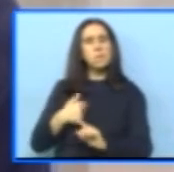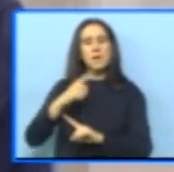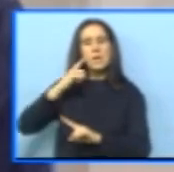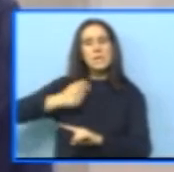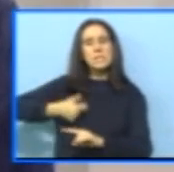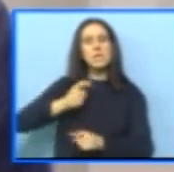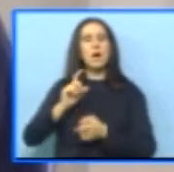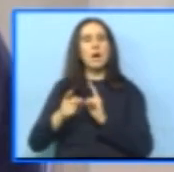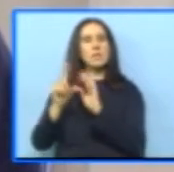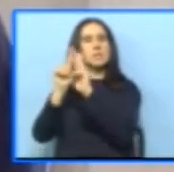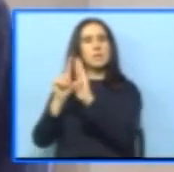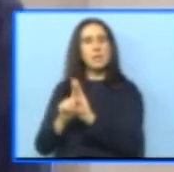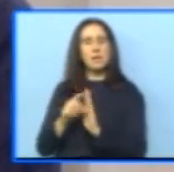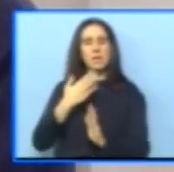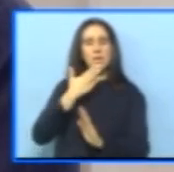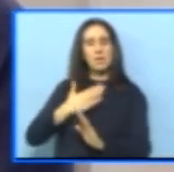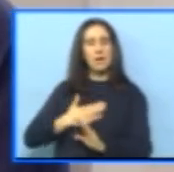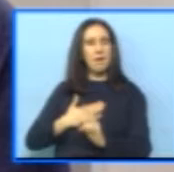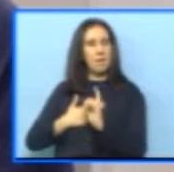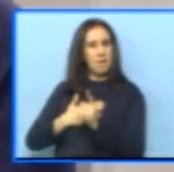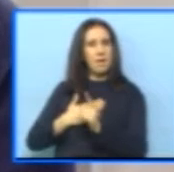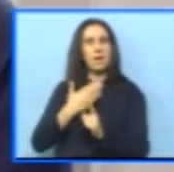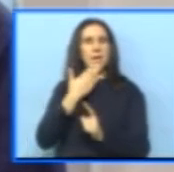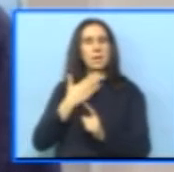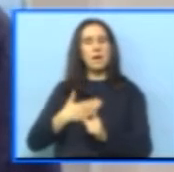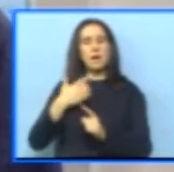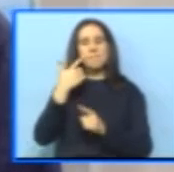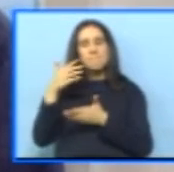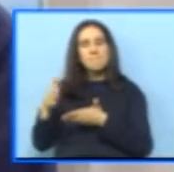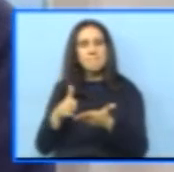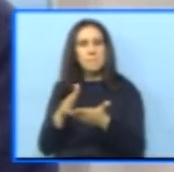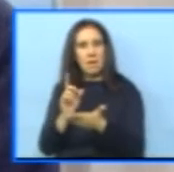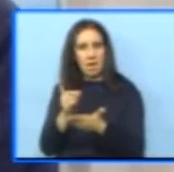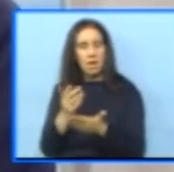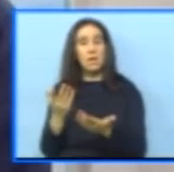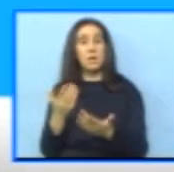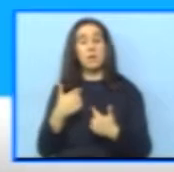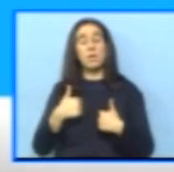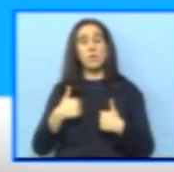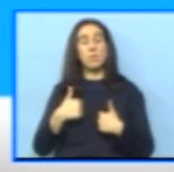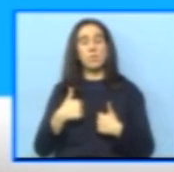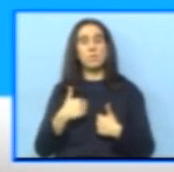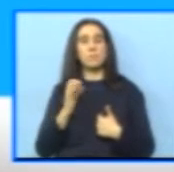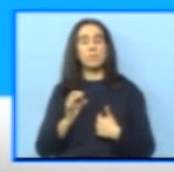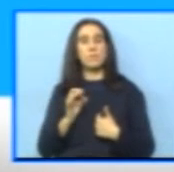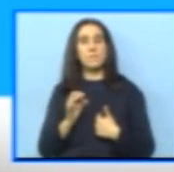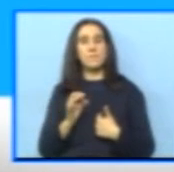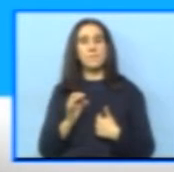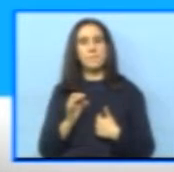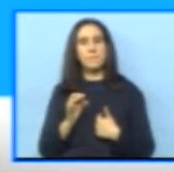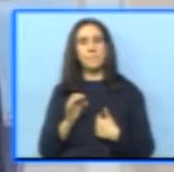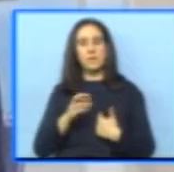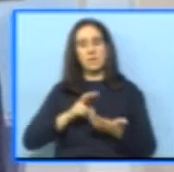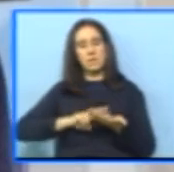essencial que essa lei quer traduzir, que essa lei quer indicar, quer apontar, e, portanto, eu vou dando